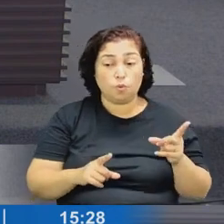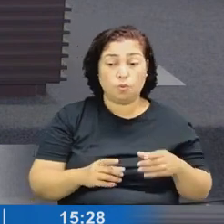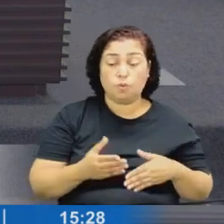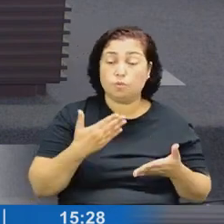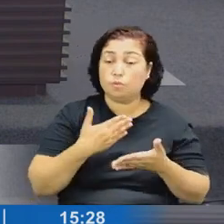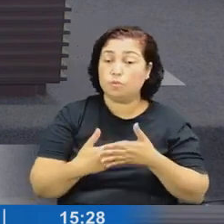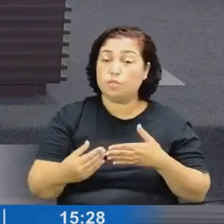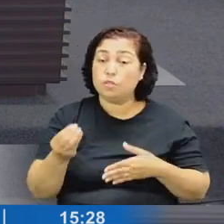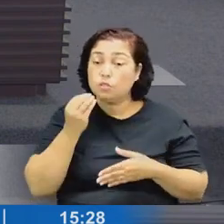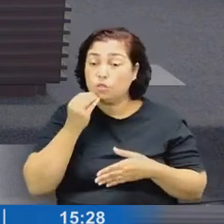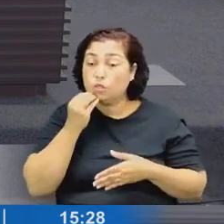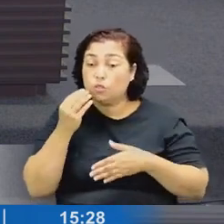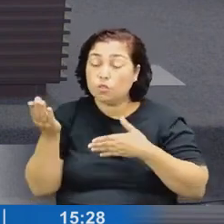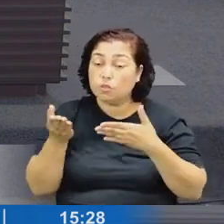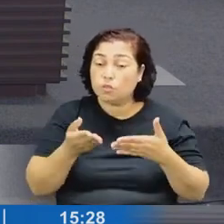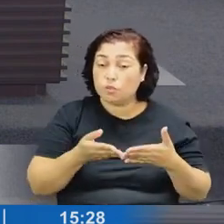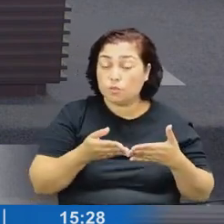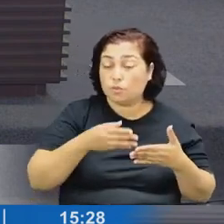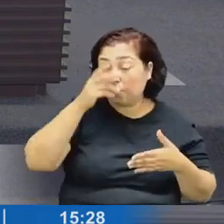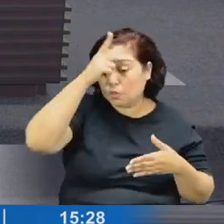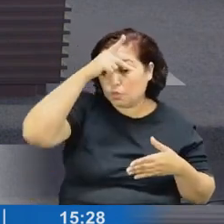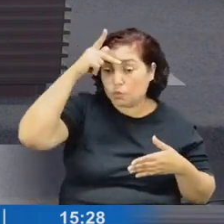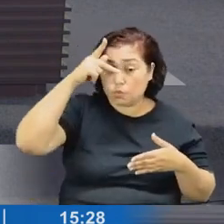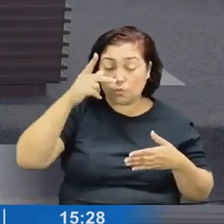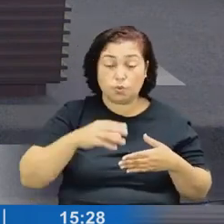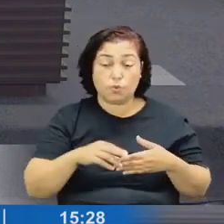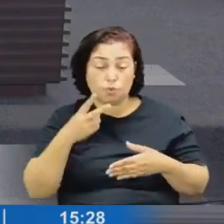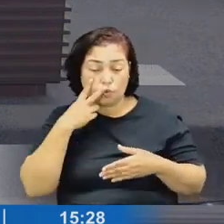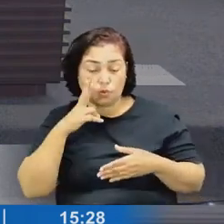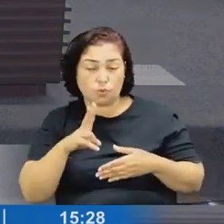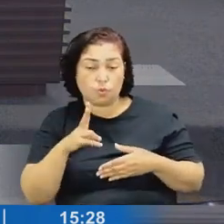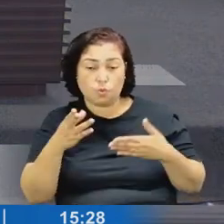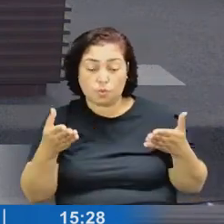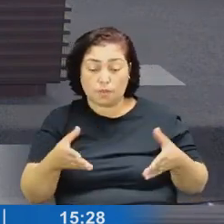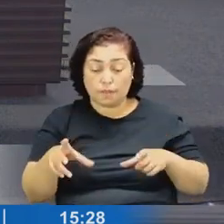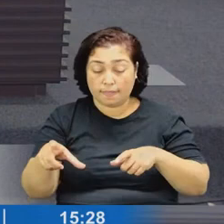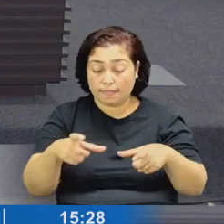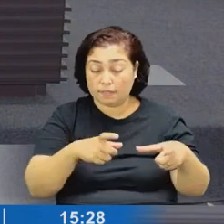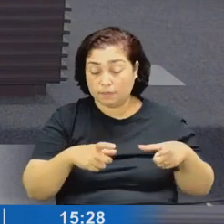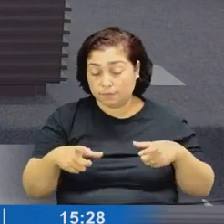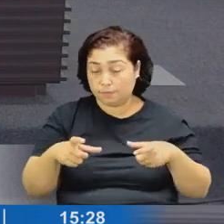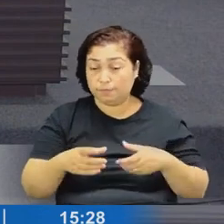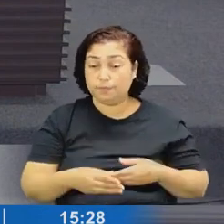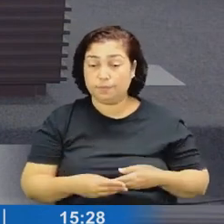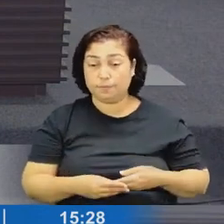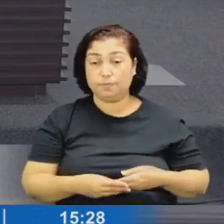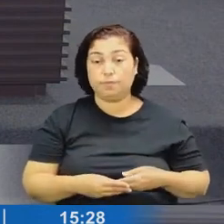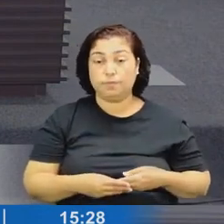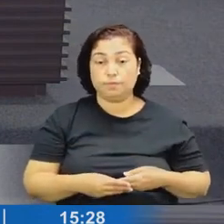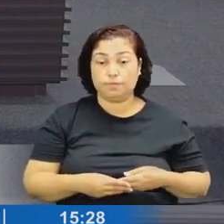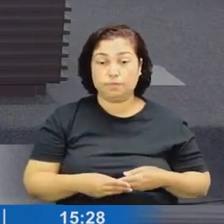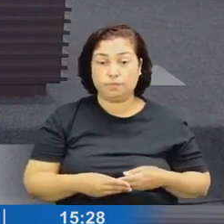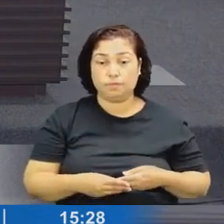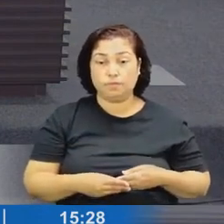de trazer muito mais gente manter mais gente focando Nas questões territoriais e segmento